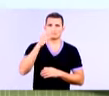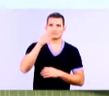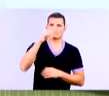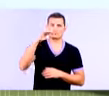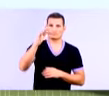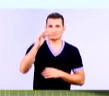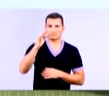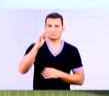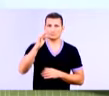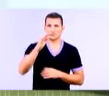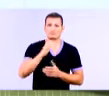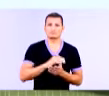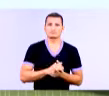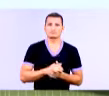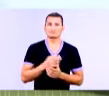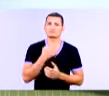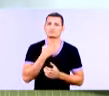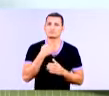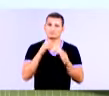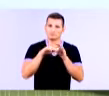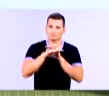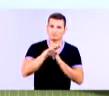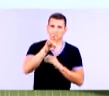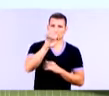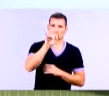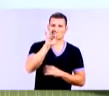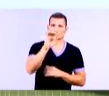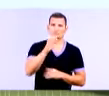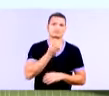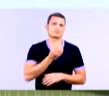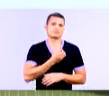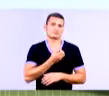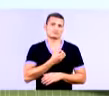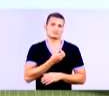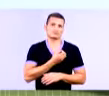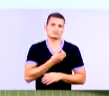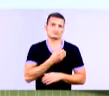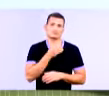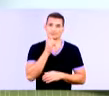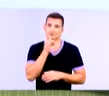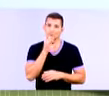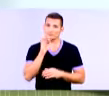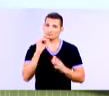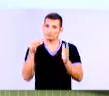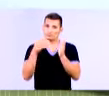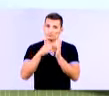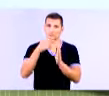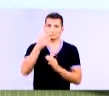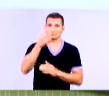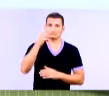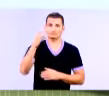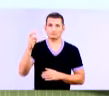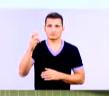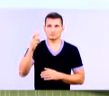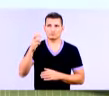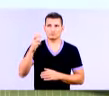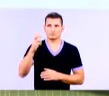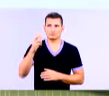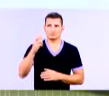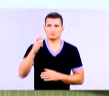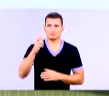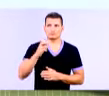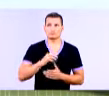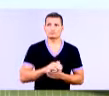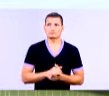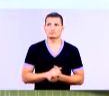posso armazenar num tipo byte um número muito grande. Como é até 255, é o suficiente, por exemplo, um tipo byte para armazenar